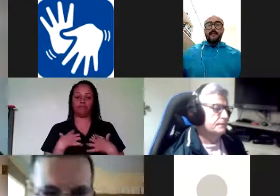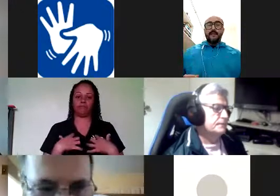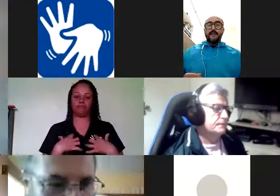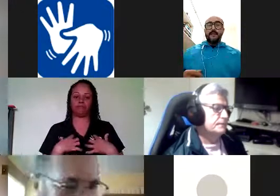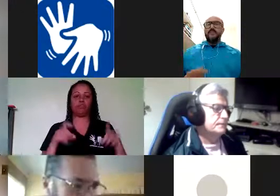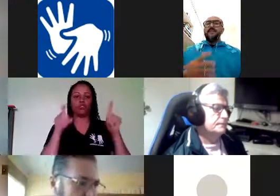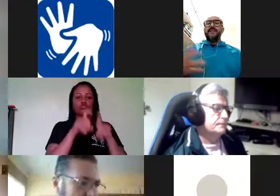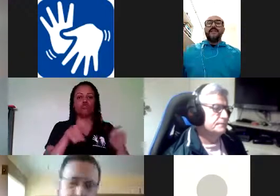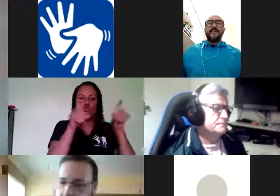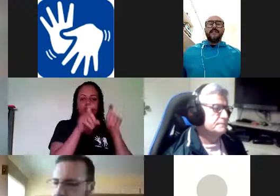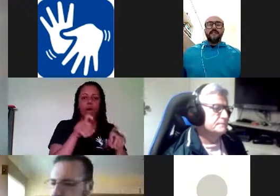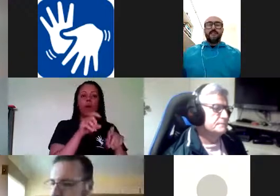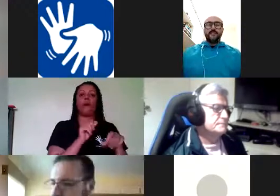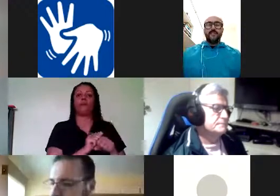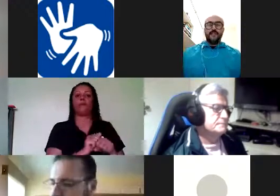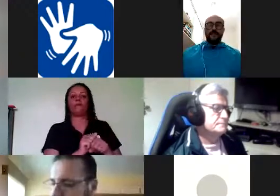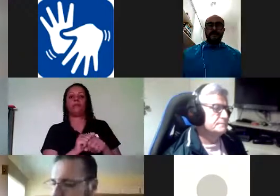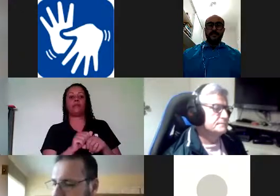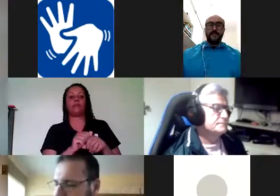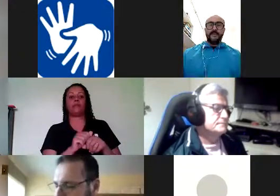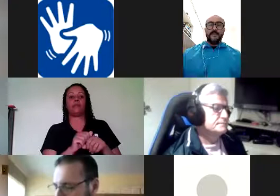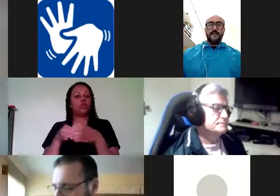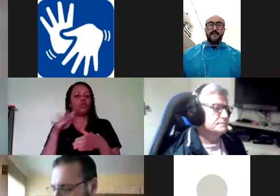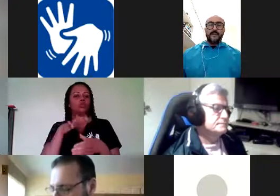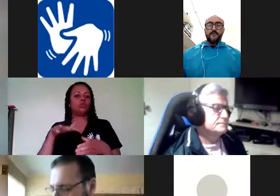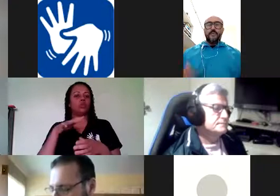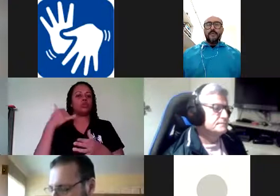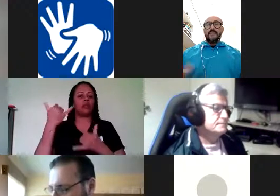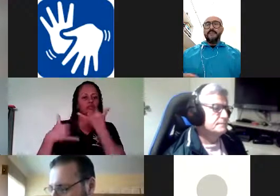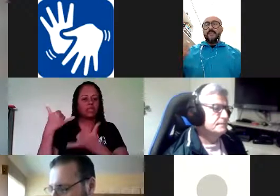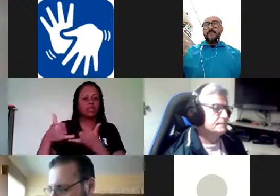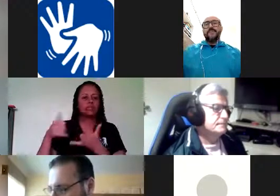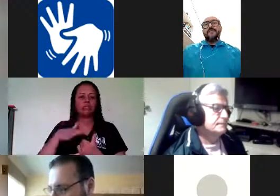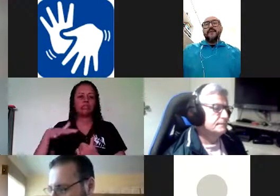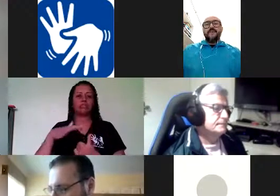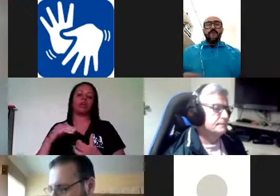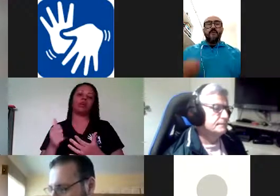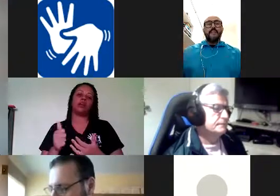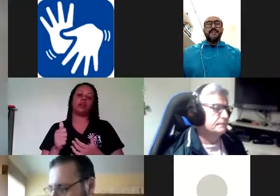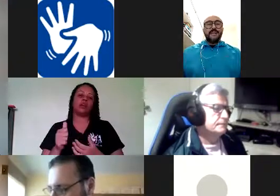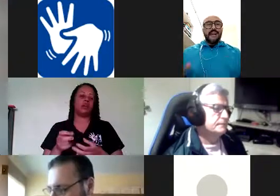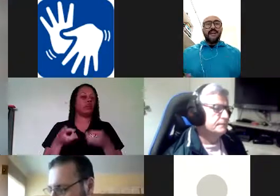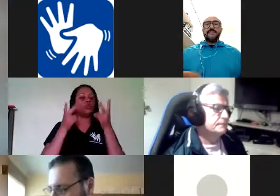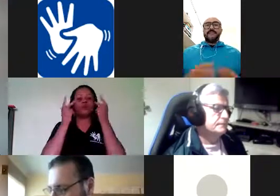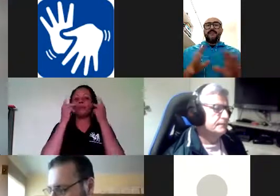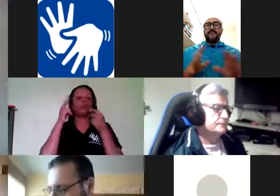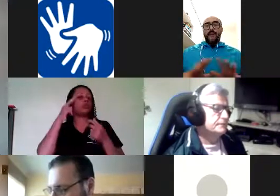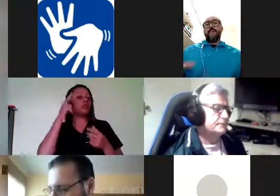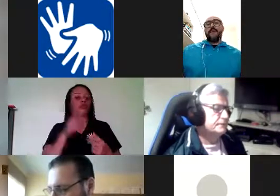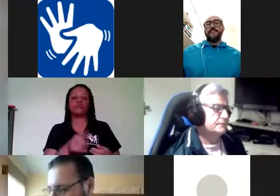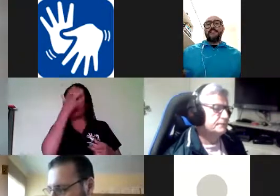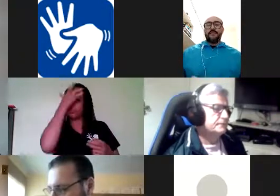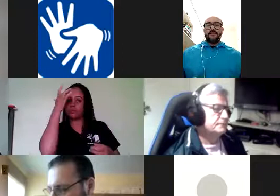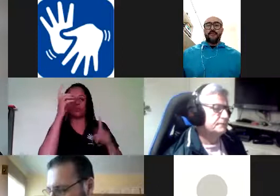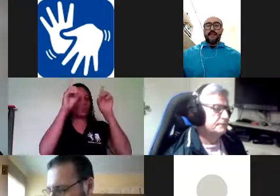parques, você não vê tanta gente com deficiência. Normalmente essas pessoas ficam mais em casa, elas ficam